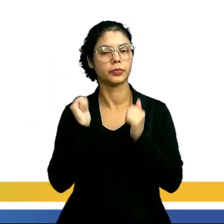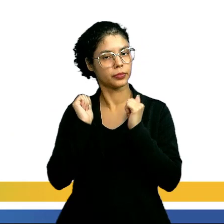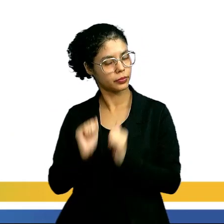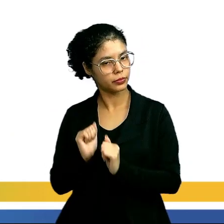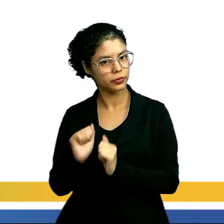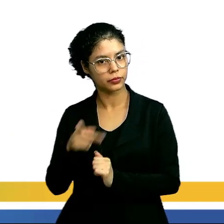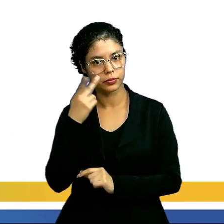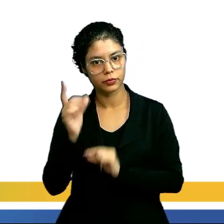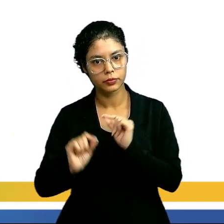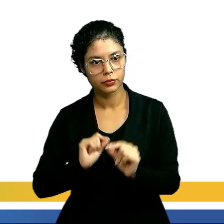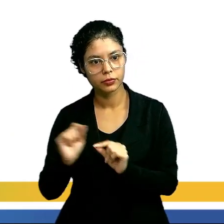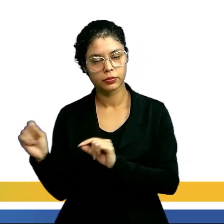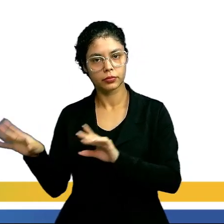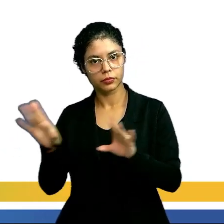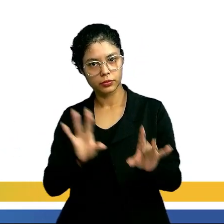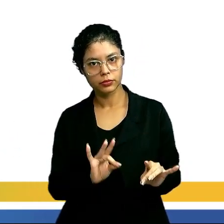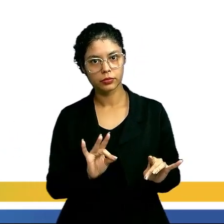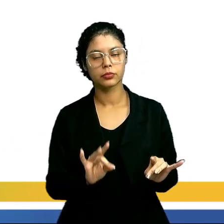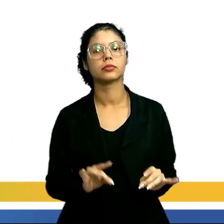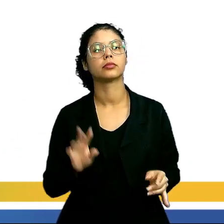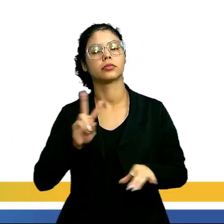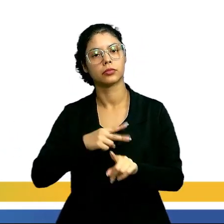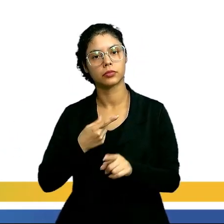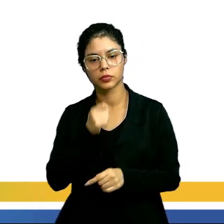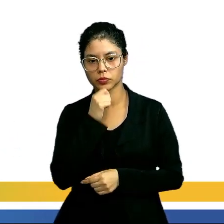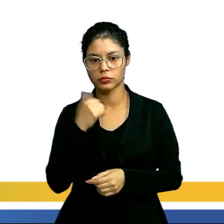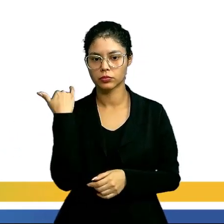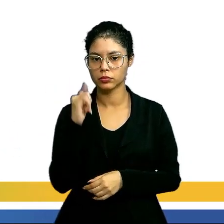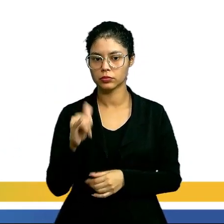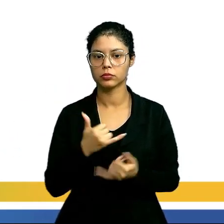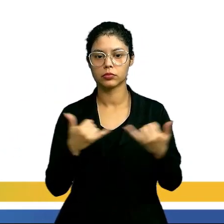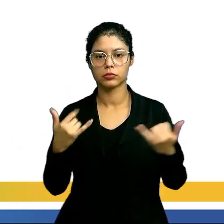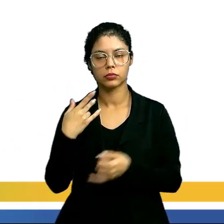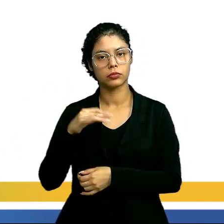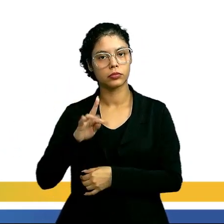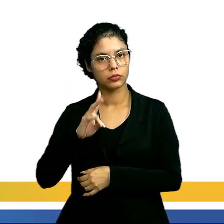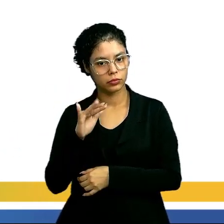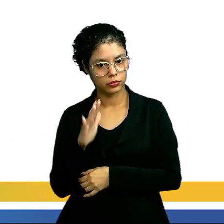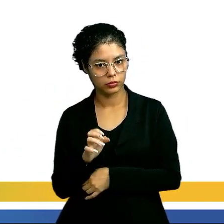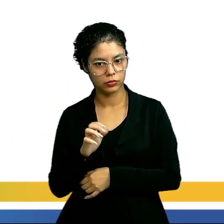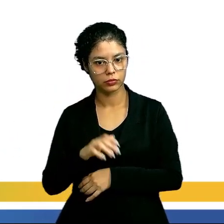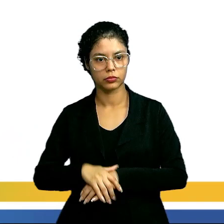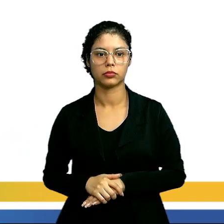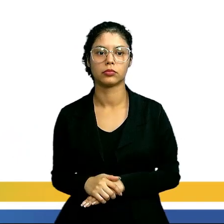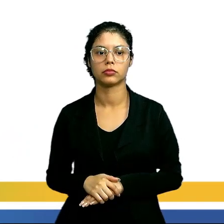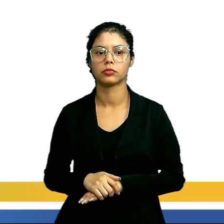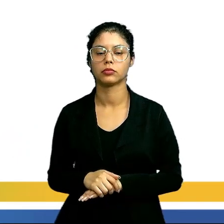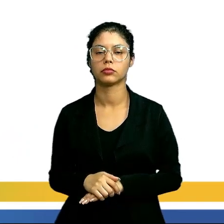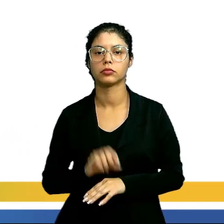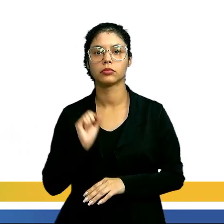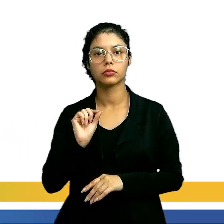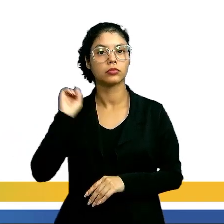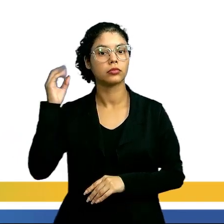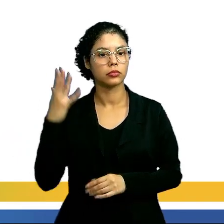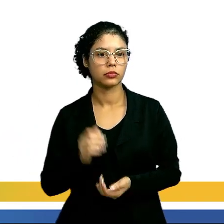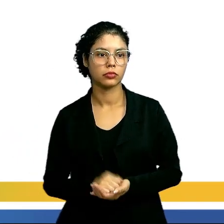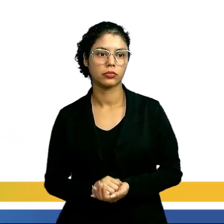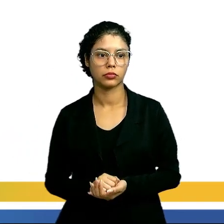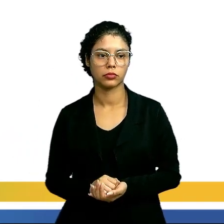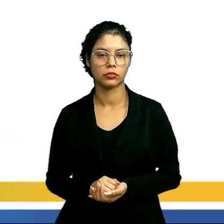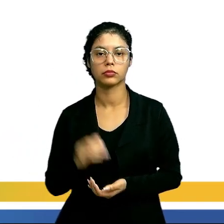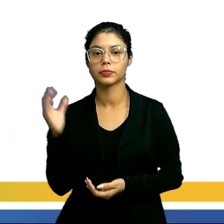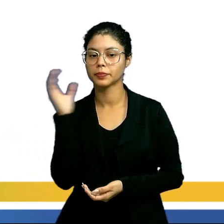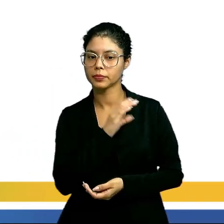pode dizer que isso trata-se de uma conversão de energia potencial elétrica em energia cinética, o que dessa forma vai